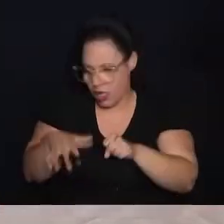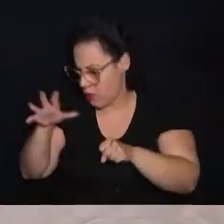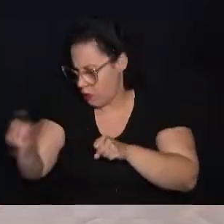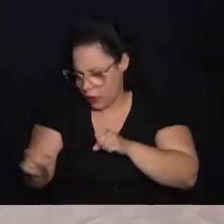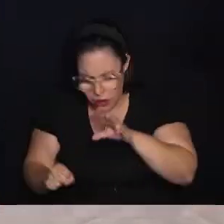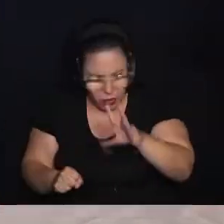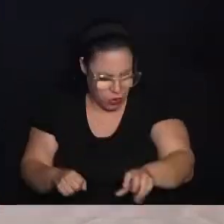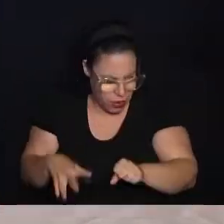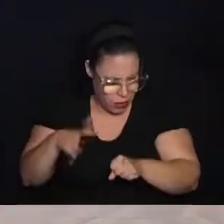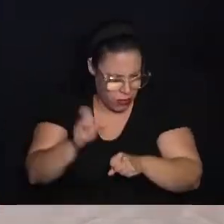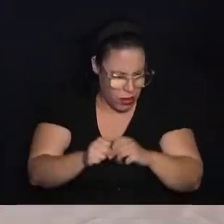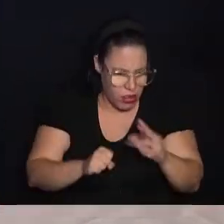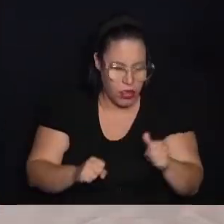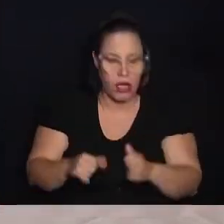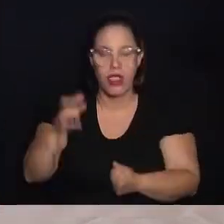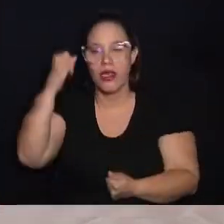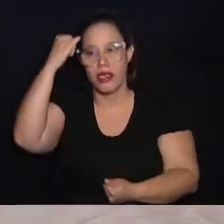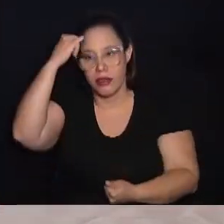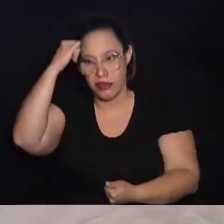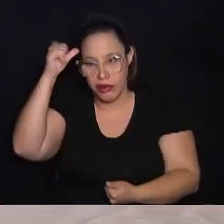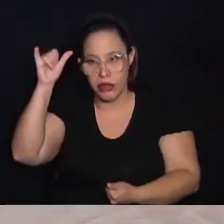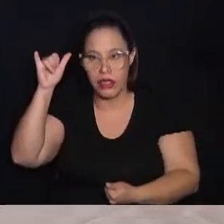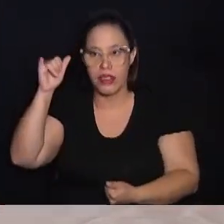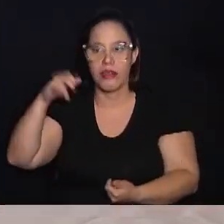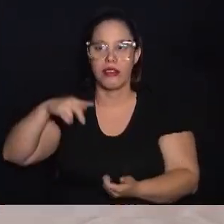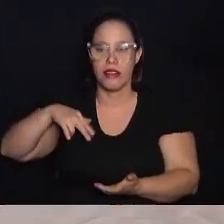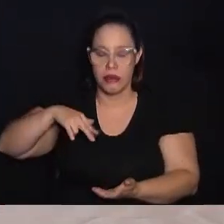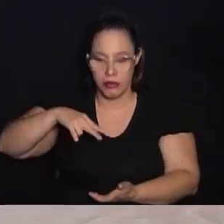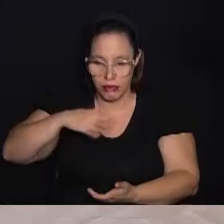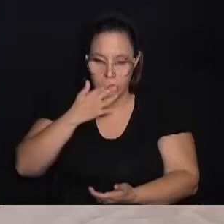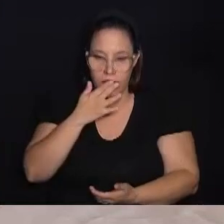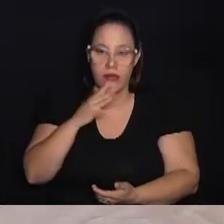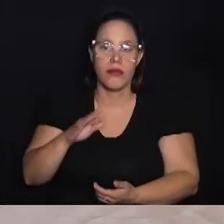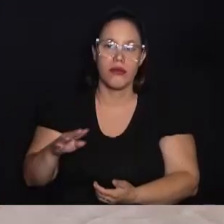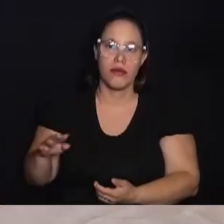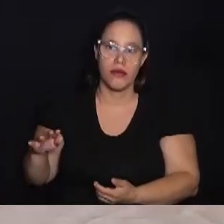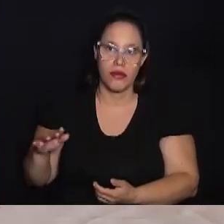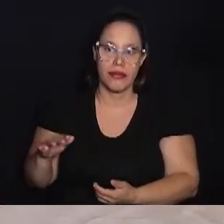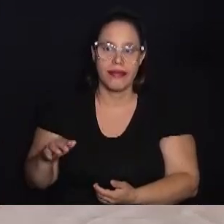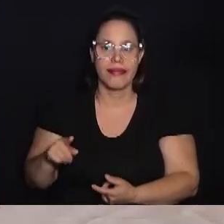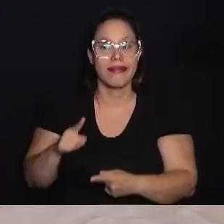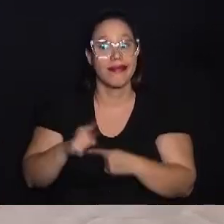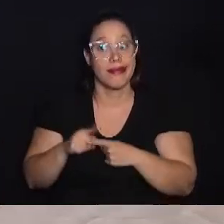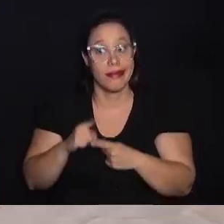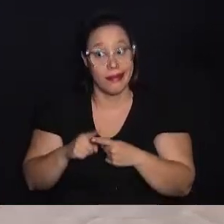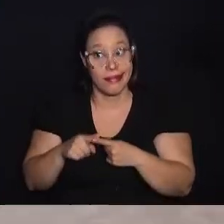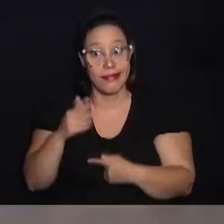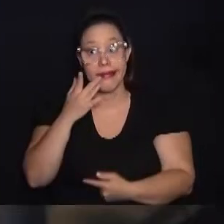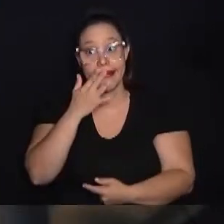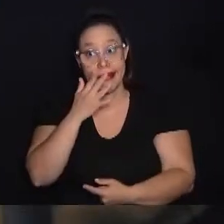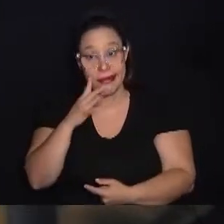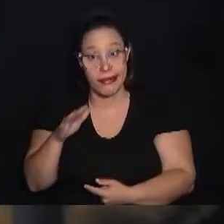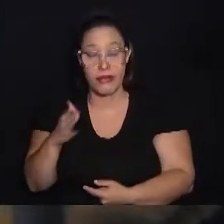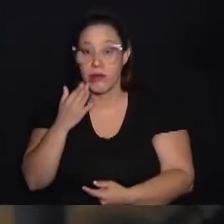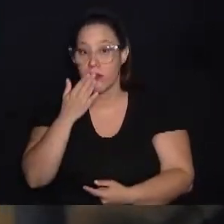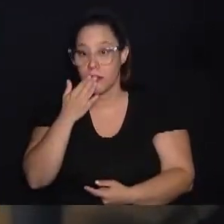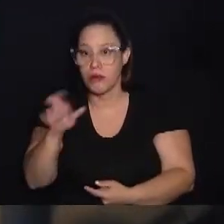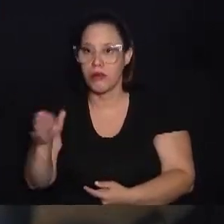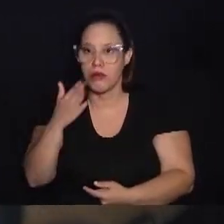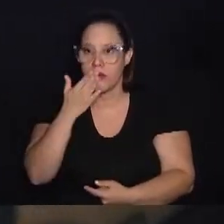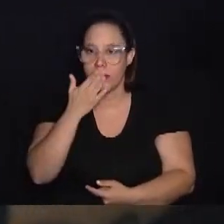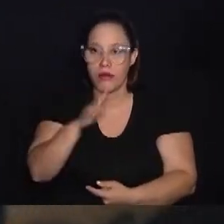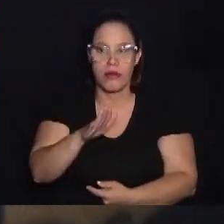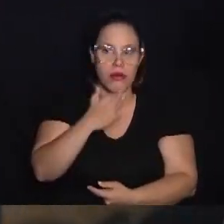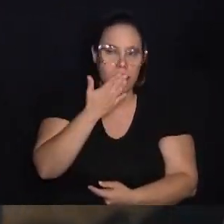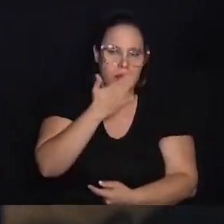pedir tudo. Então evita ir com crianças ao supermercado, porque a criança vai eventualmente comprar